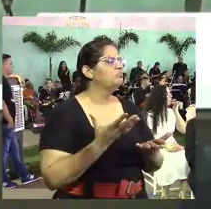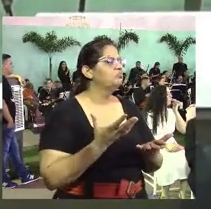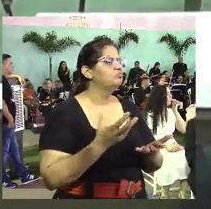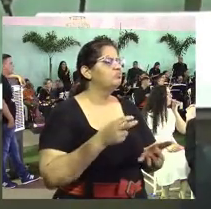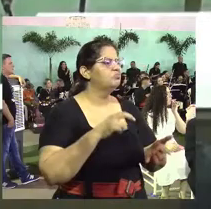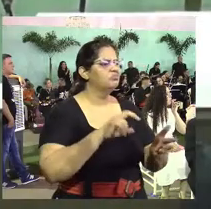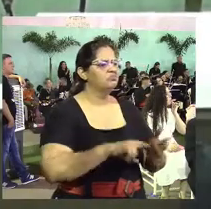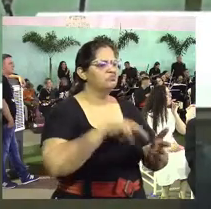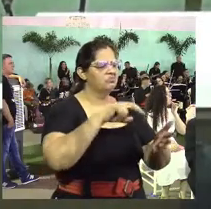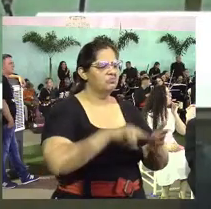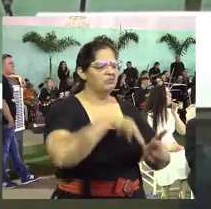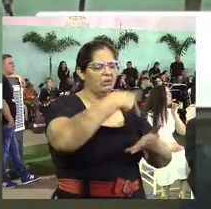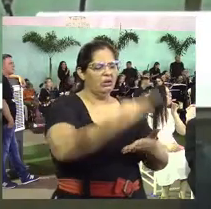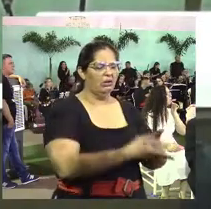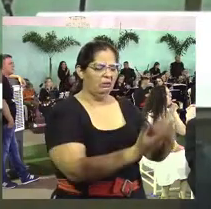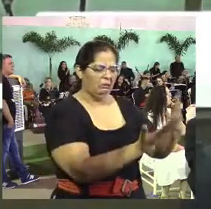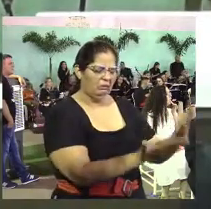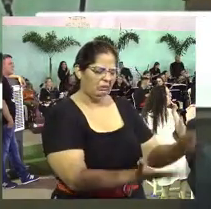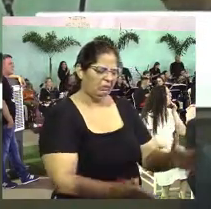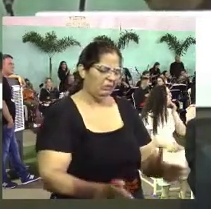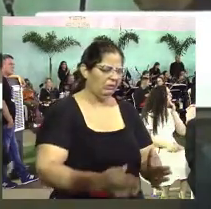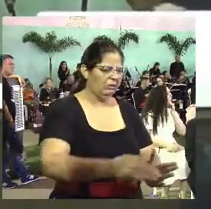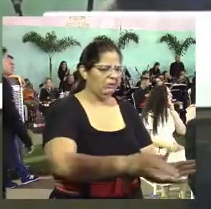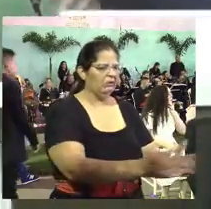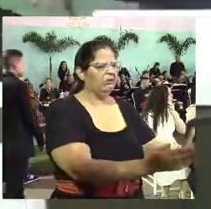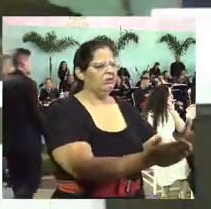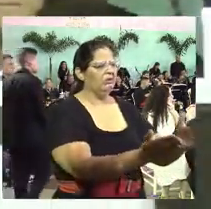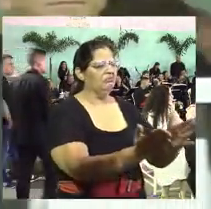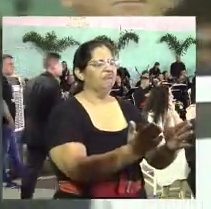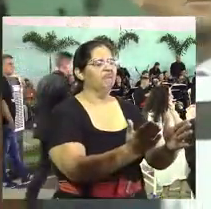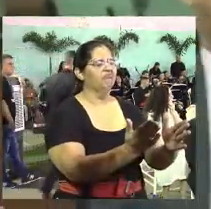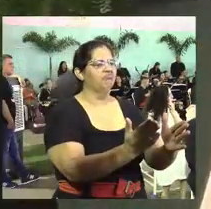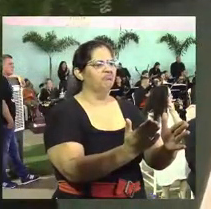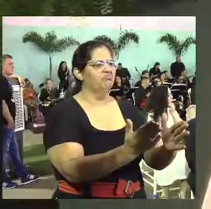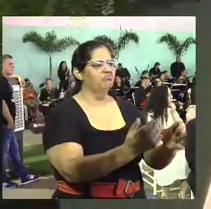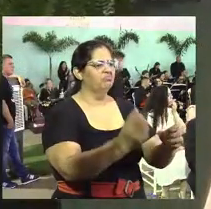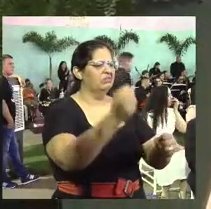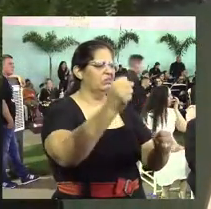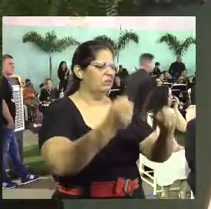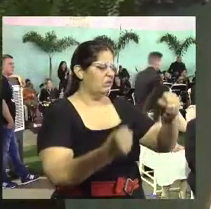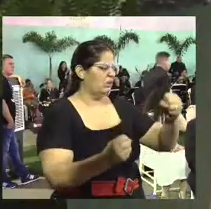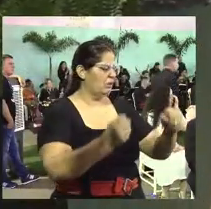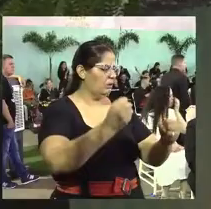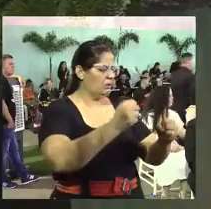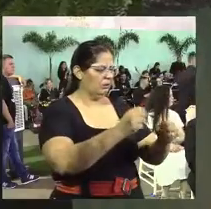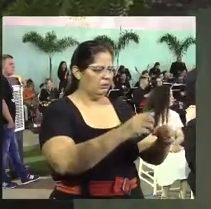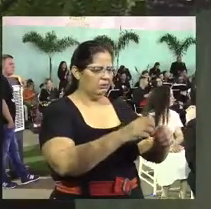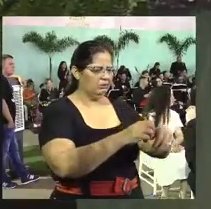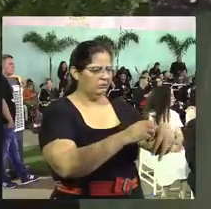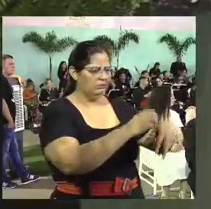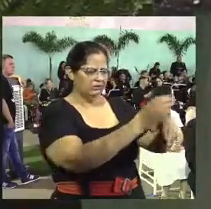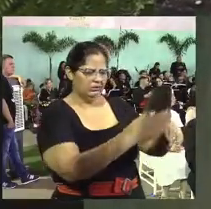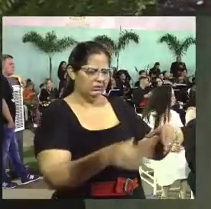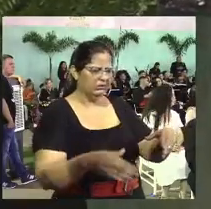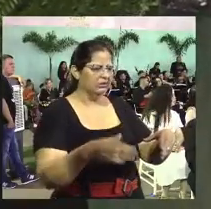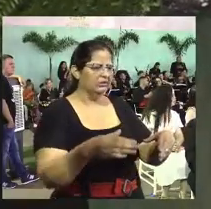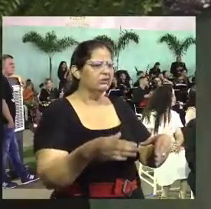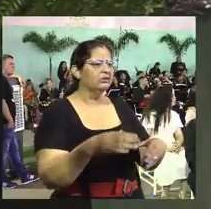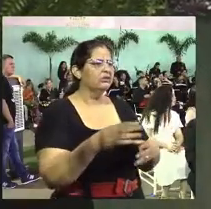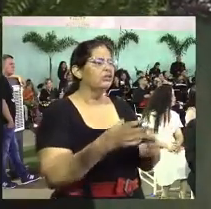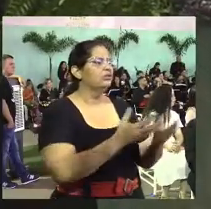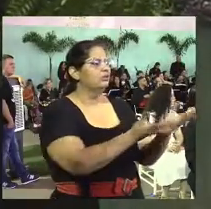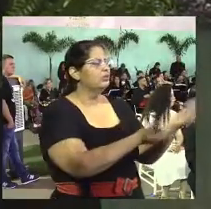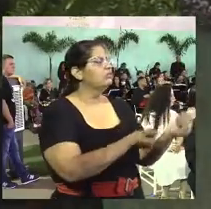ia pular de uma ponte que liga o Rio Niterói Alguém passou no carro saiu do carro e gritou